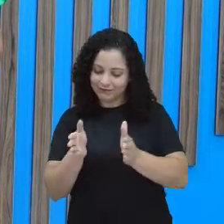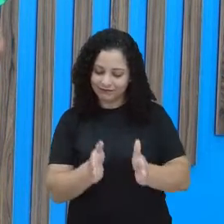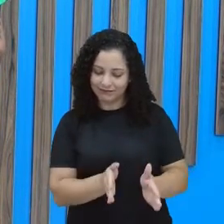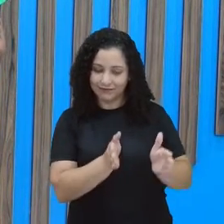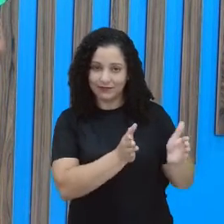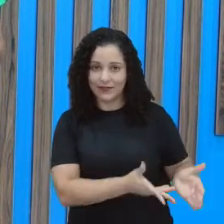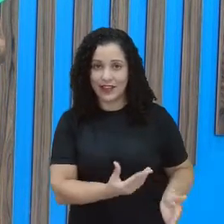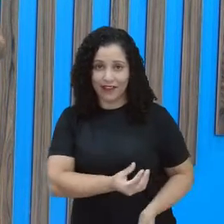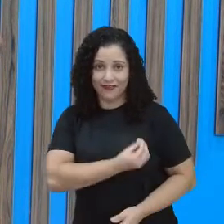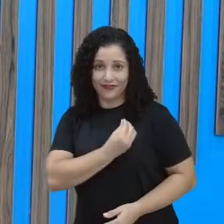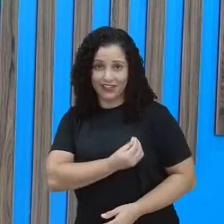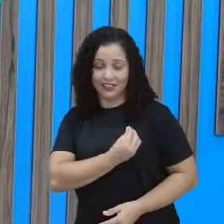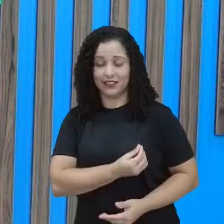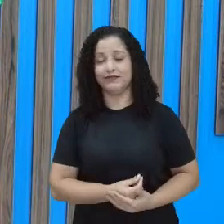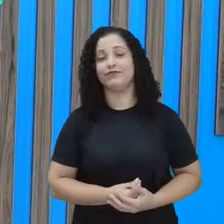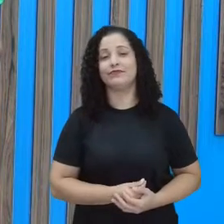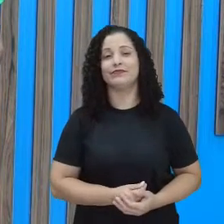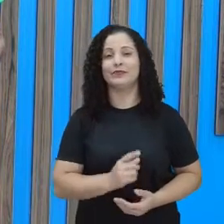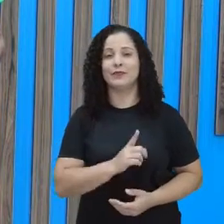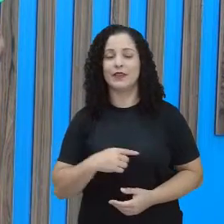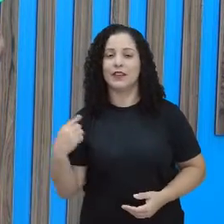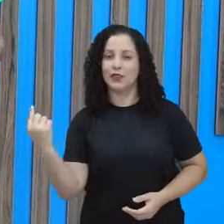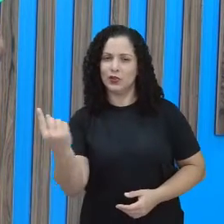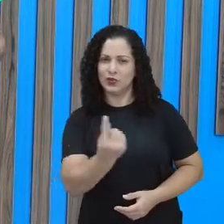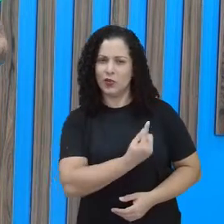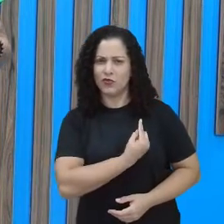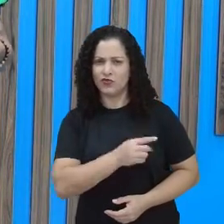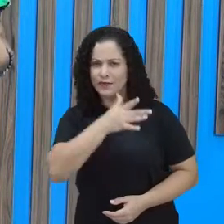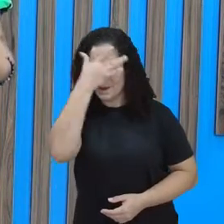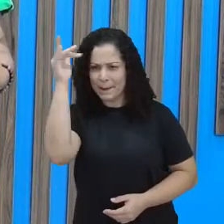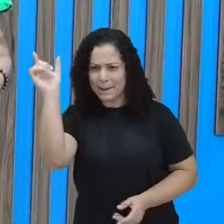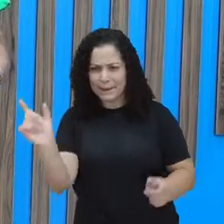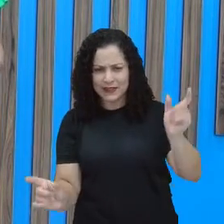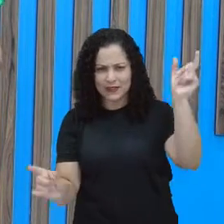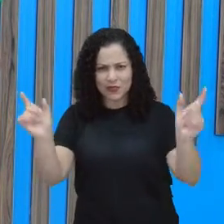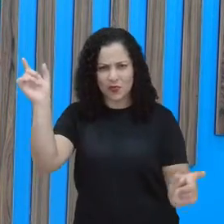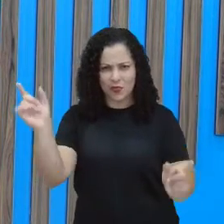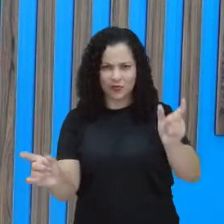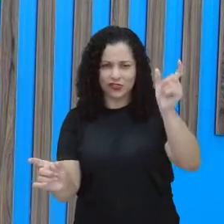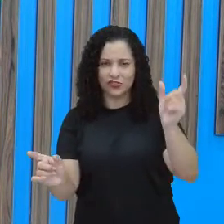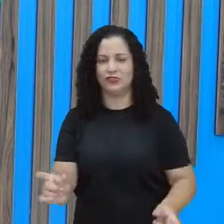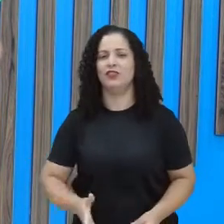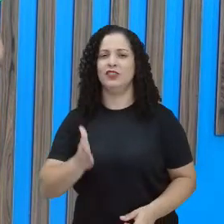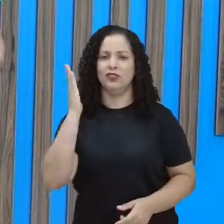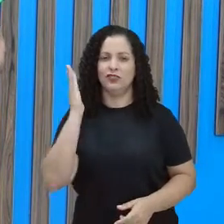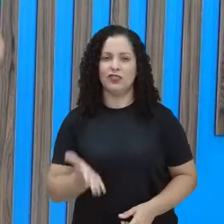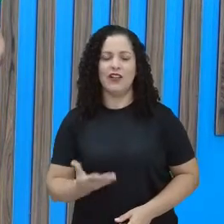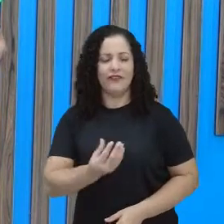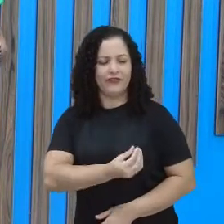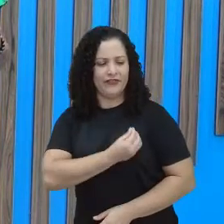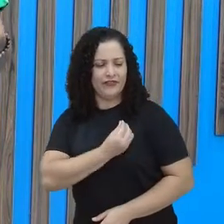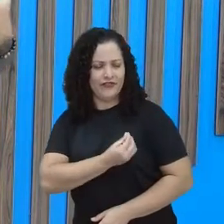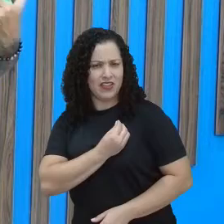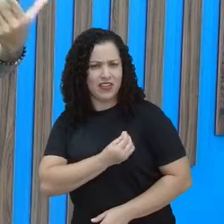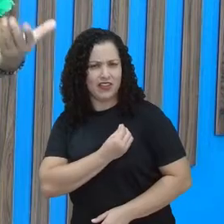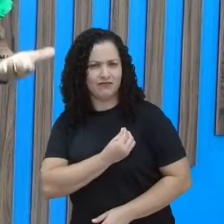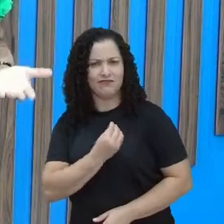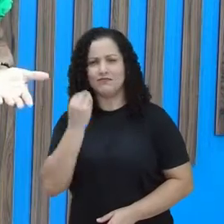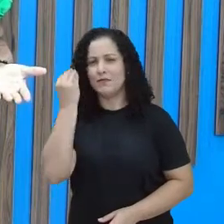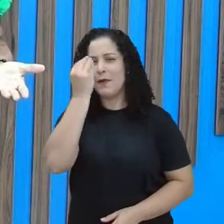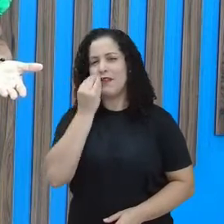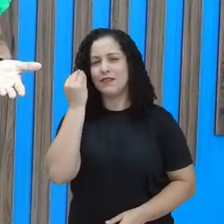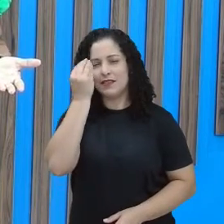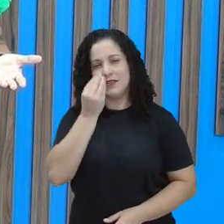que somos seres que já passou por algumas fases, que estamos agora